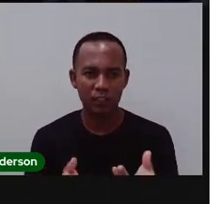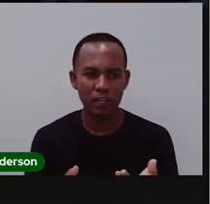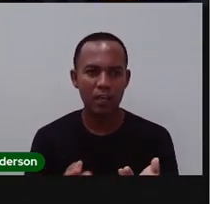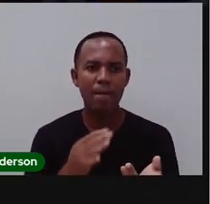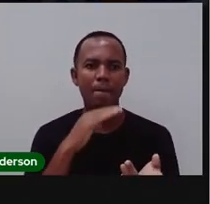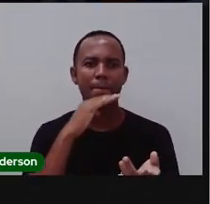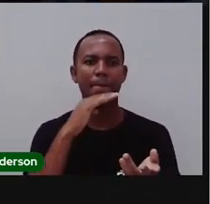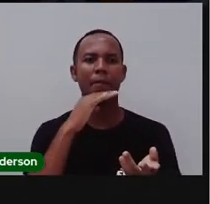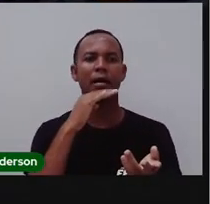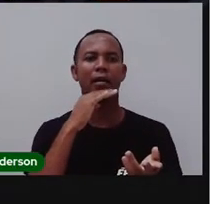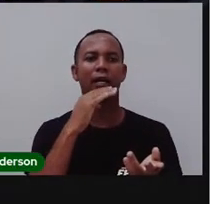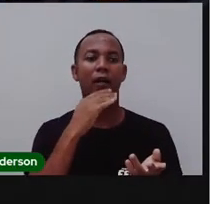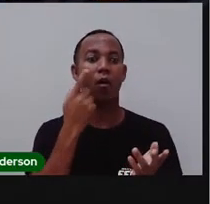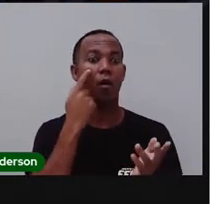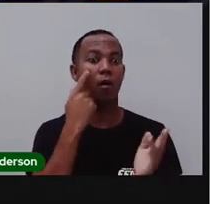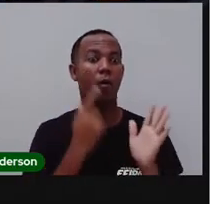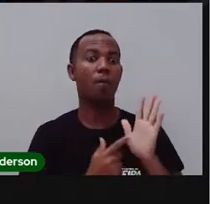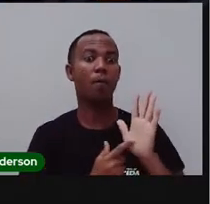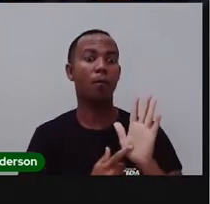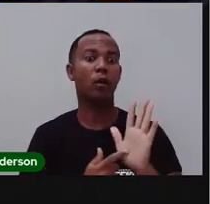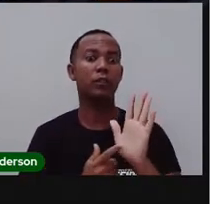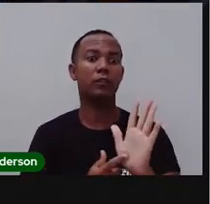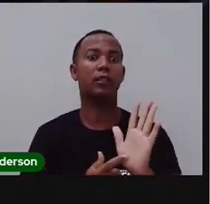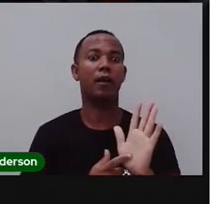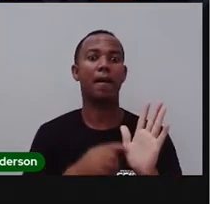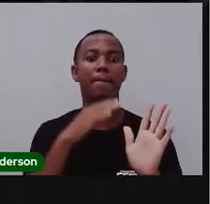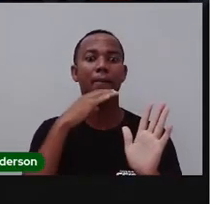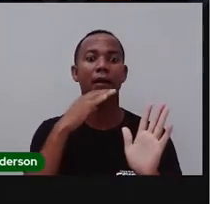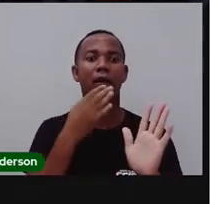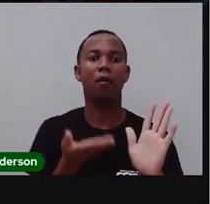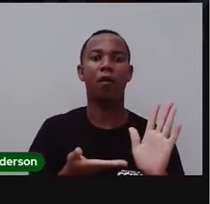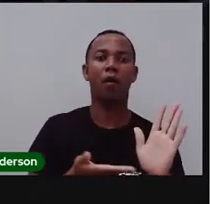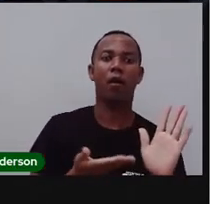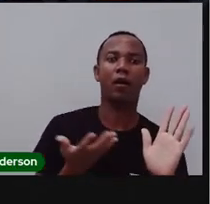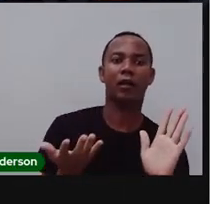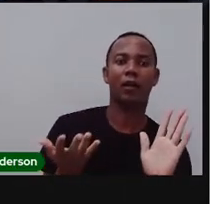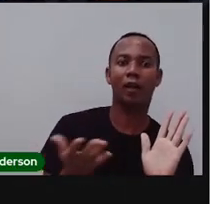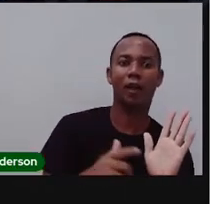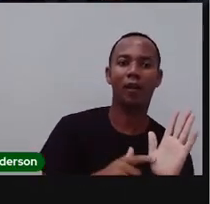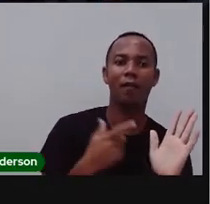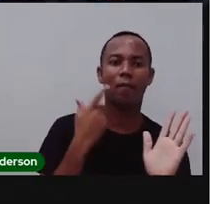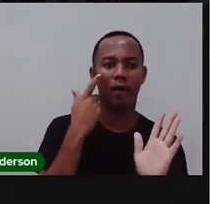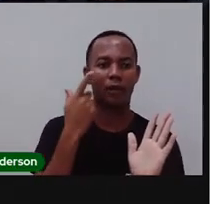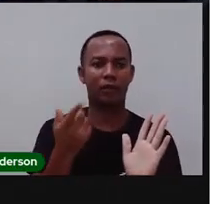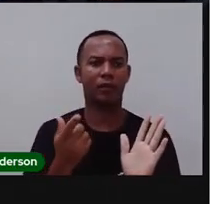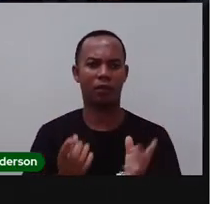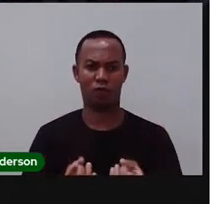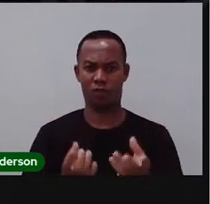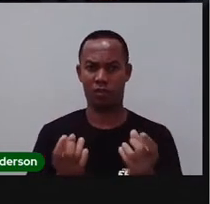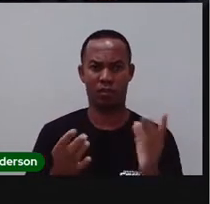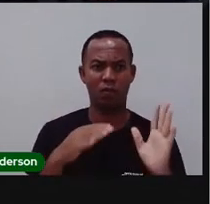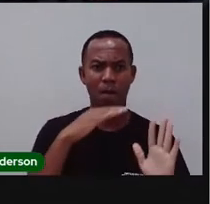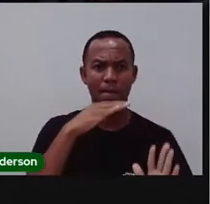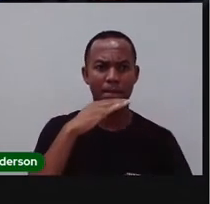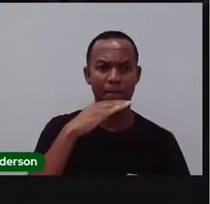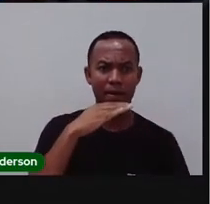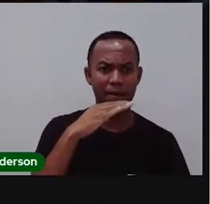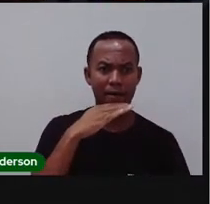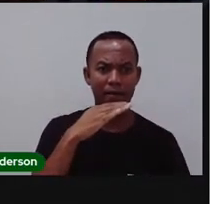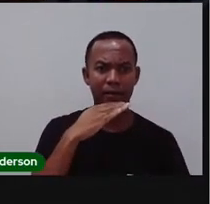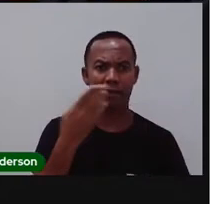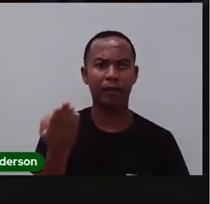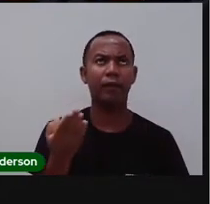eu vou querer expor as minhas mangas da melhor forma possível para que eles comprem. Porque se eu... eu estou vendendo manga, vou vender manga